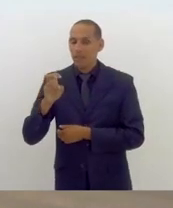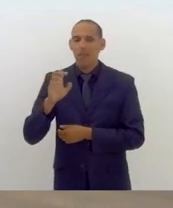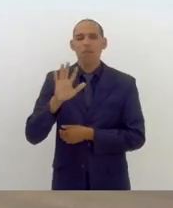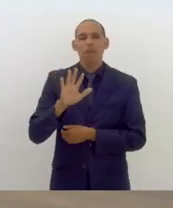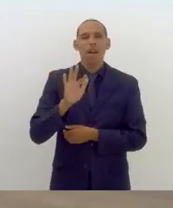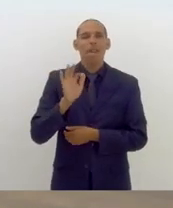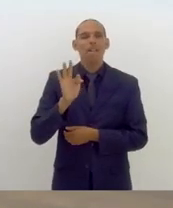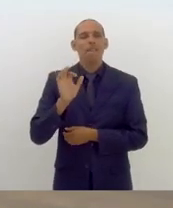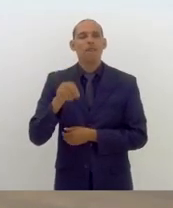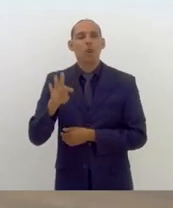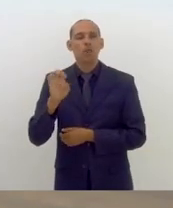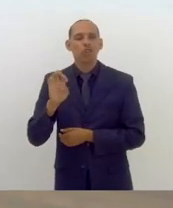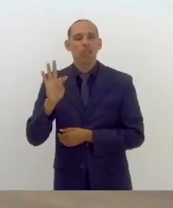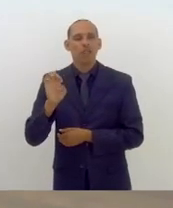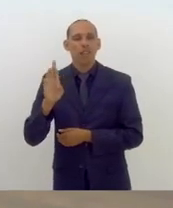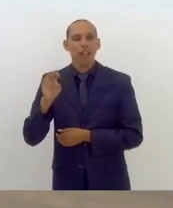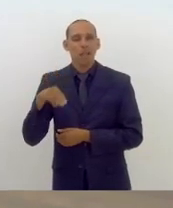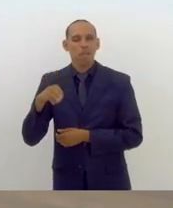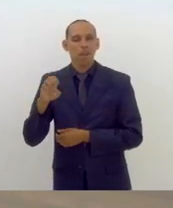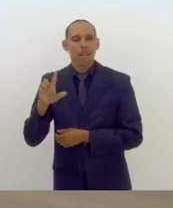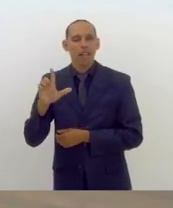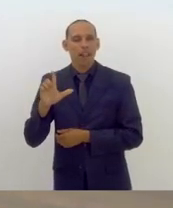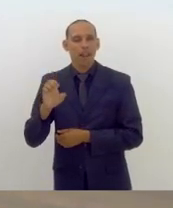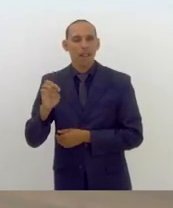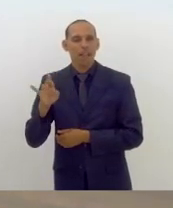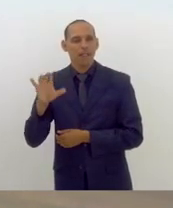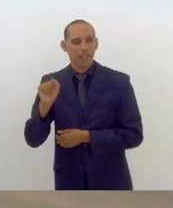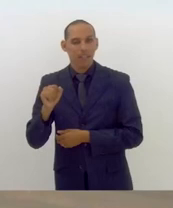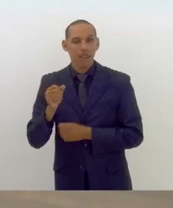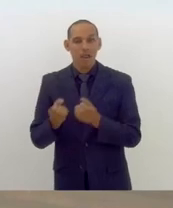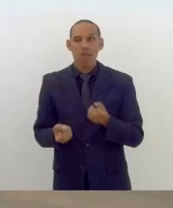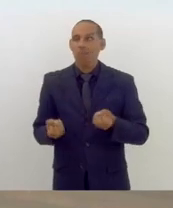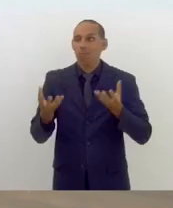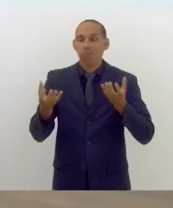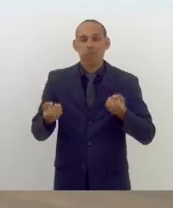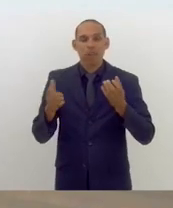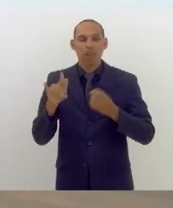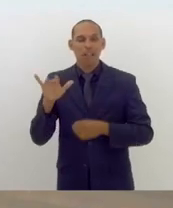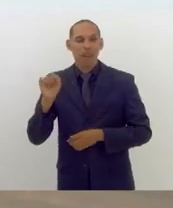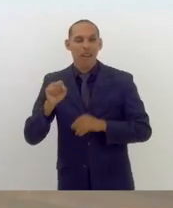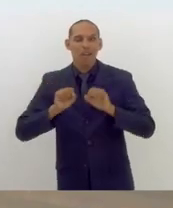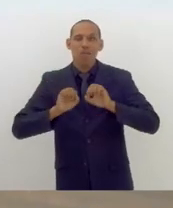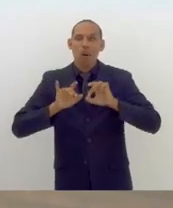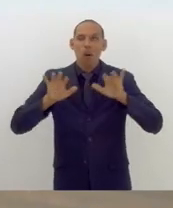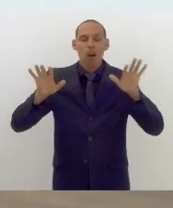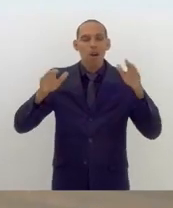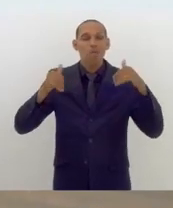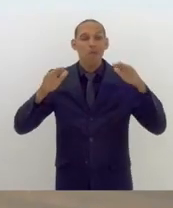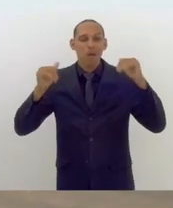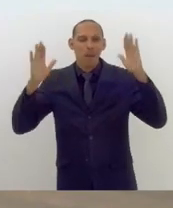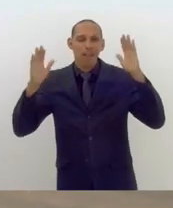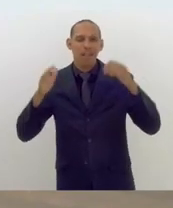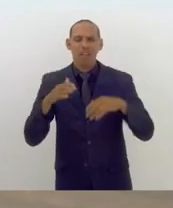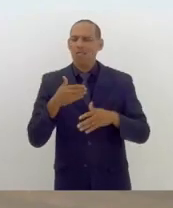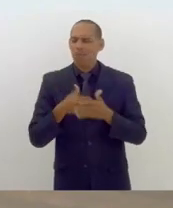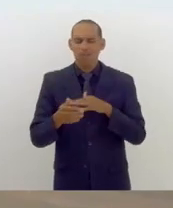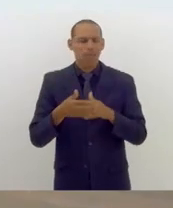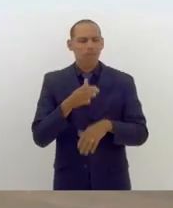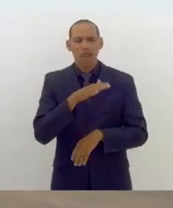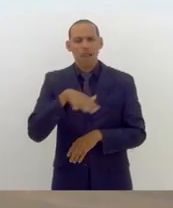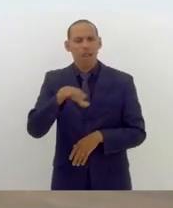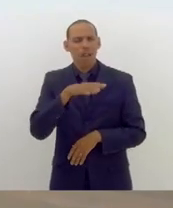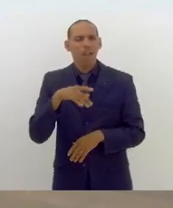termelétricas de produção de energia são as que mais emitem gases de efeito estufa mesmo aquelas que são